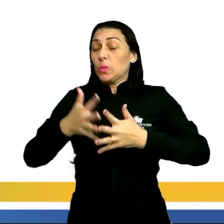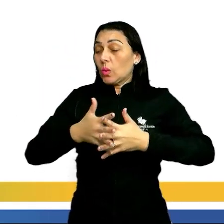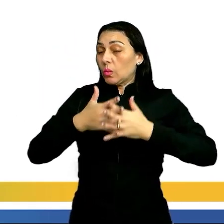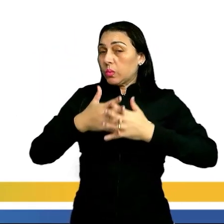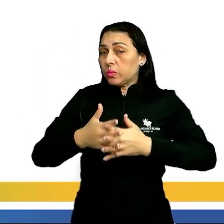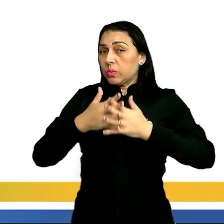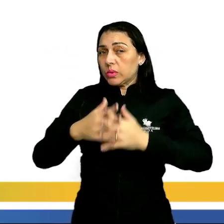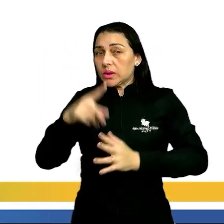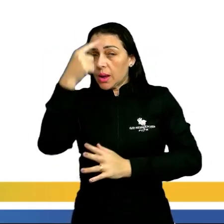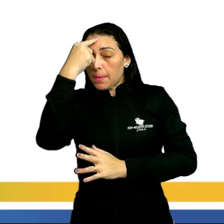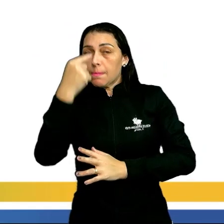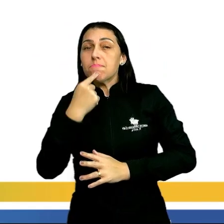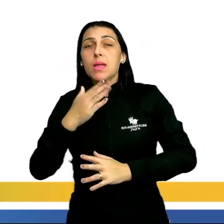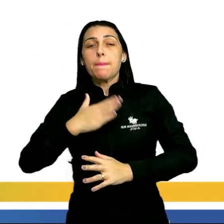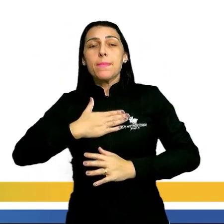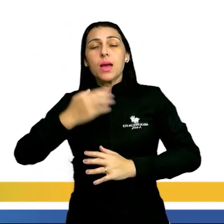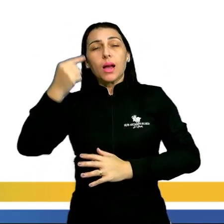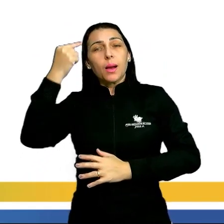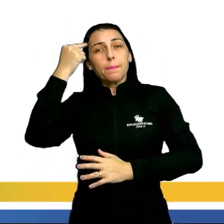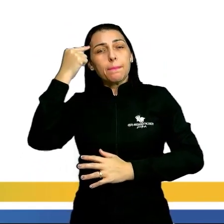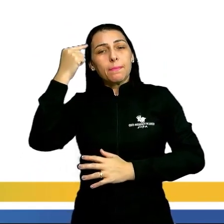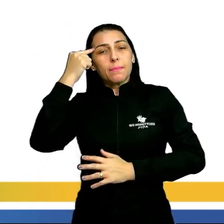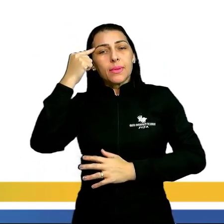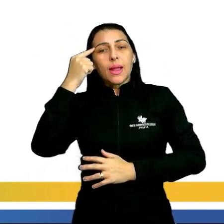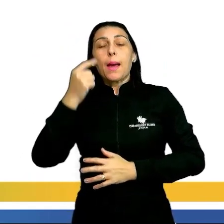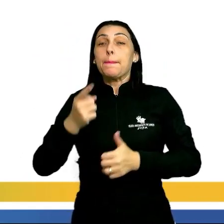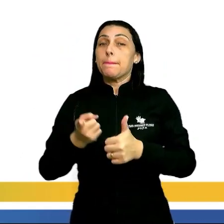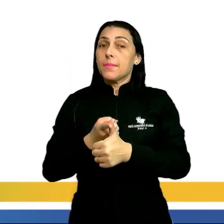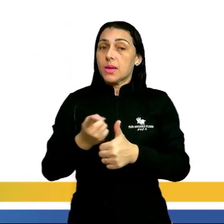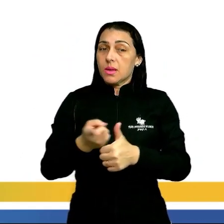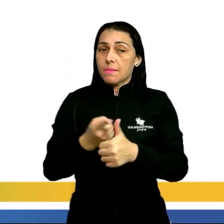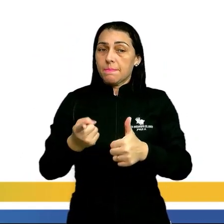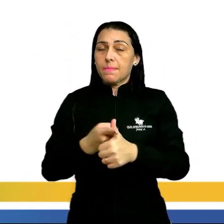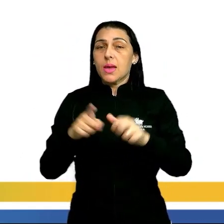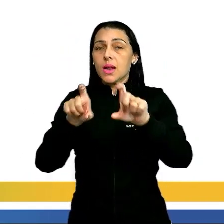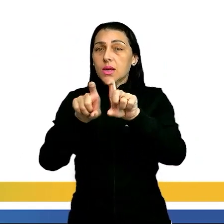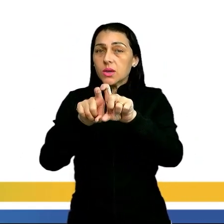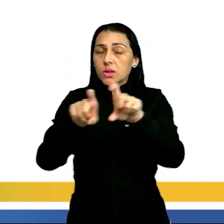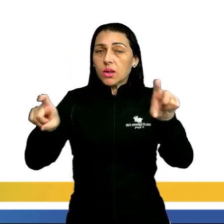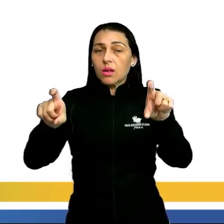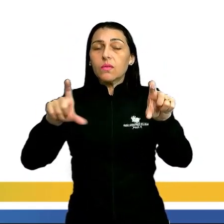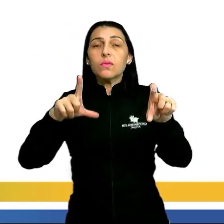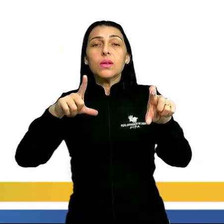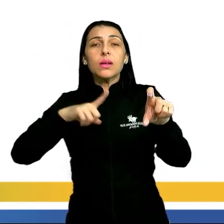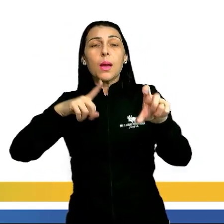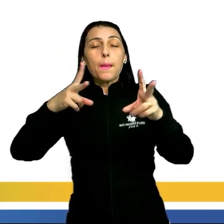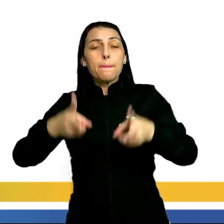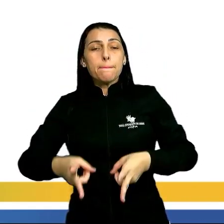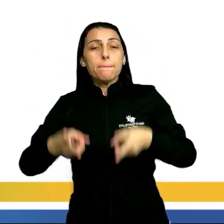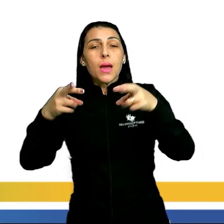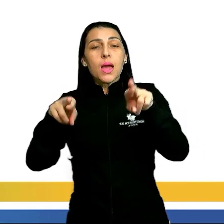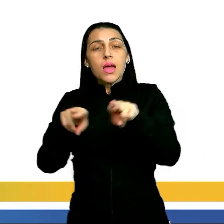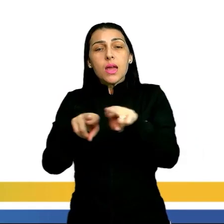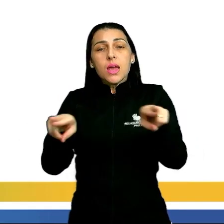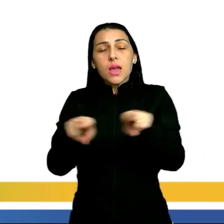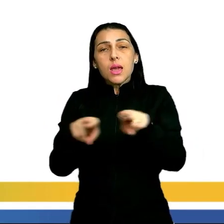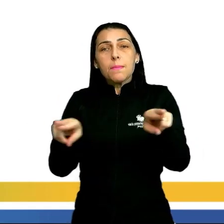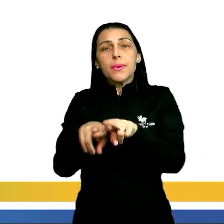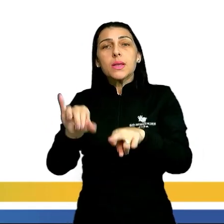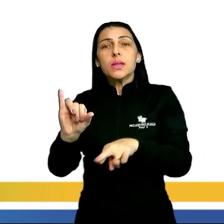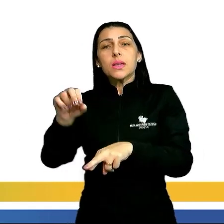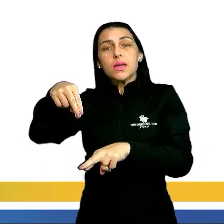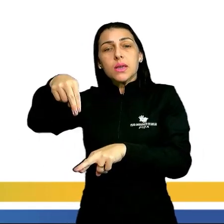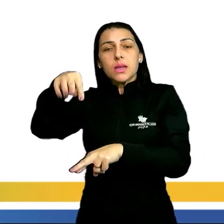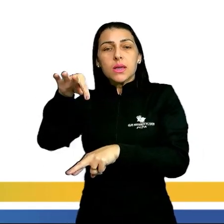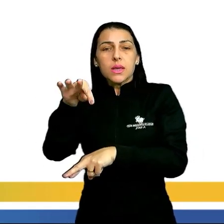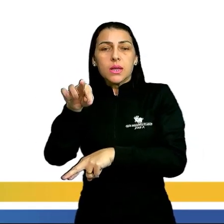confusas. Então, aqui, pessoal, nessa primeira estrofe, a gente observa rimas interpoladas